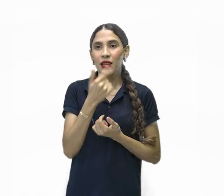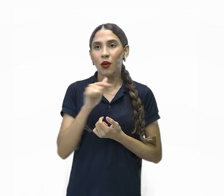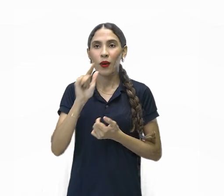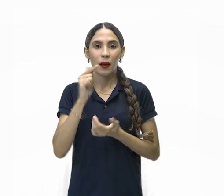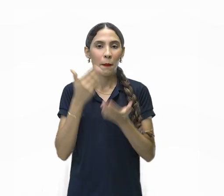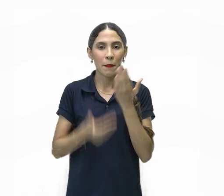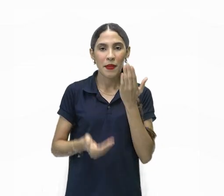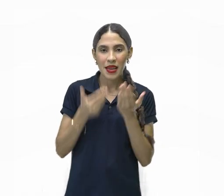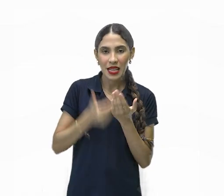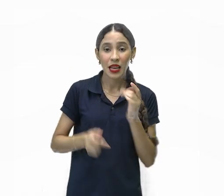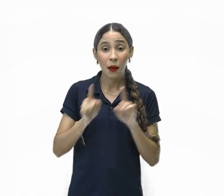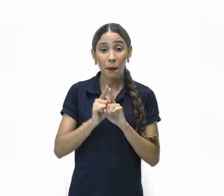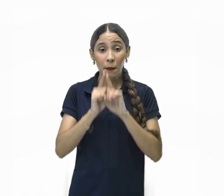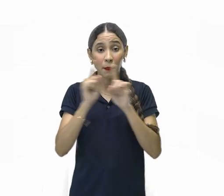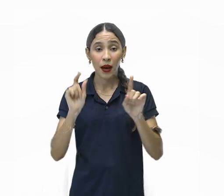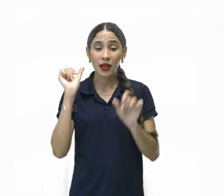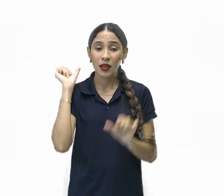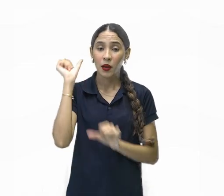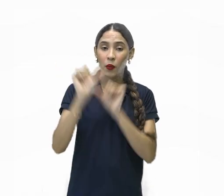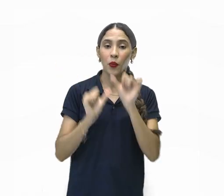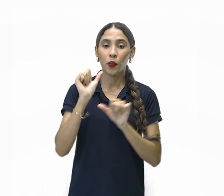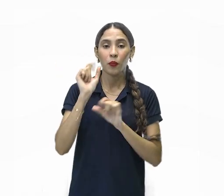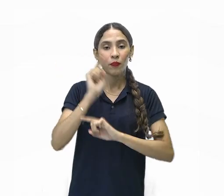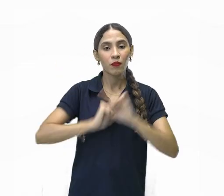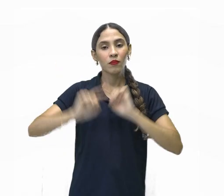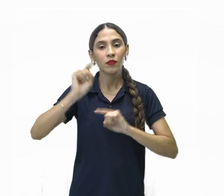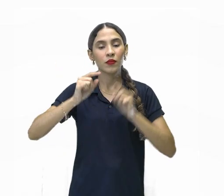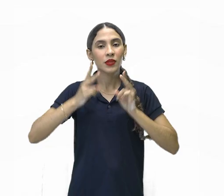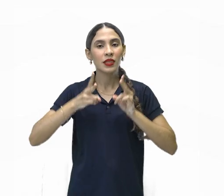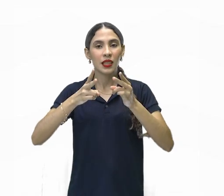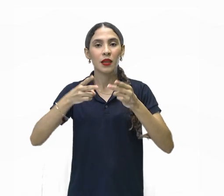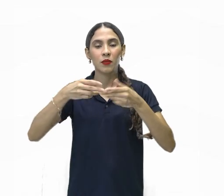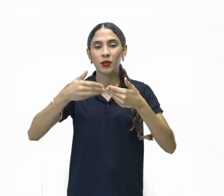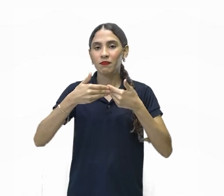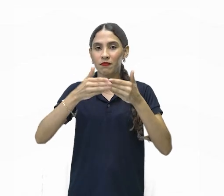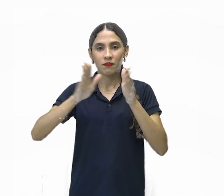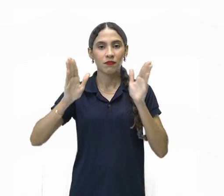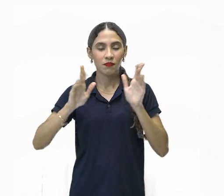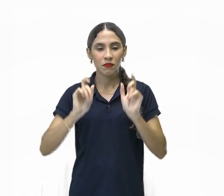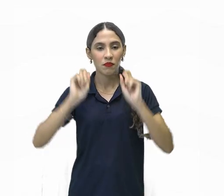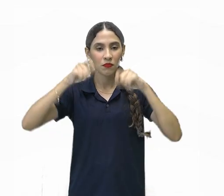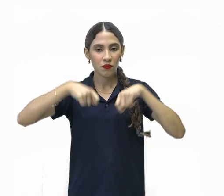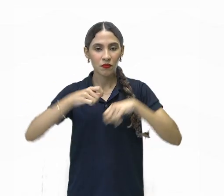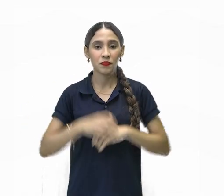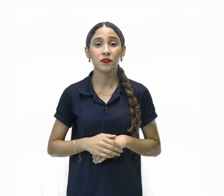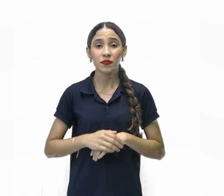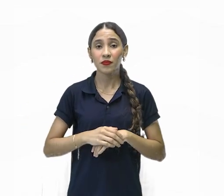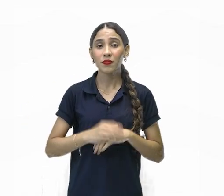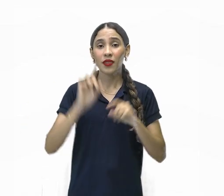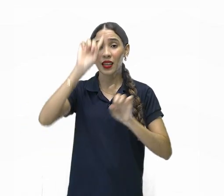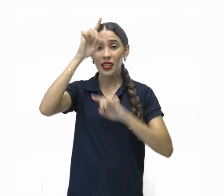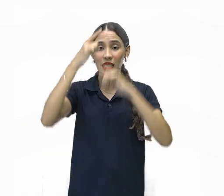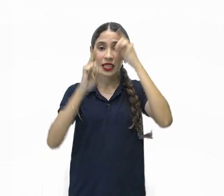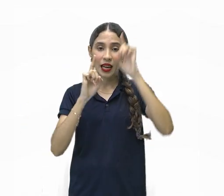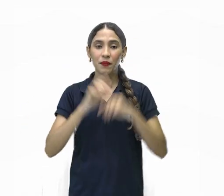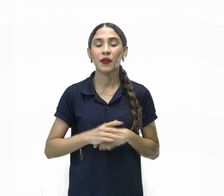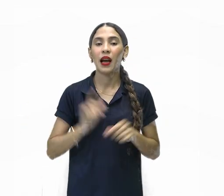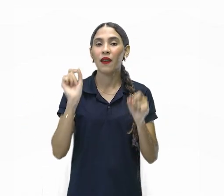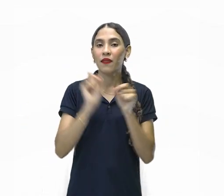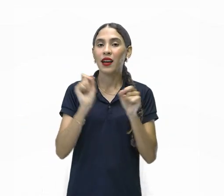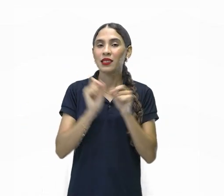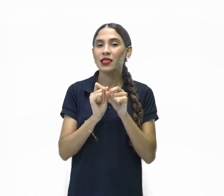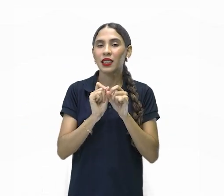uma perda, mas uma transformação que abre um leque de possibilidades para criar,